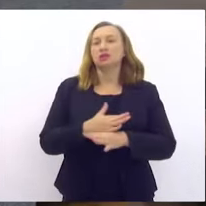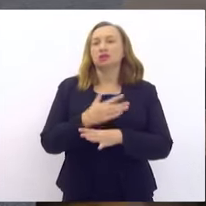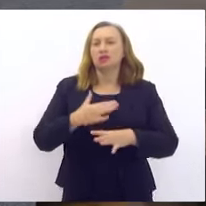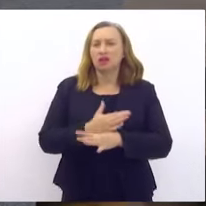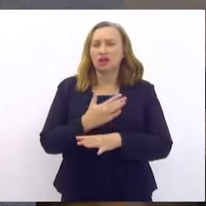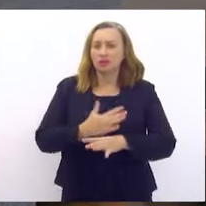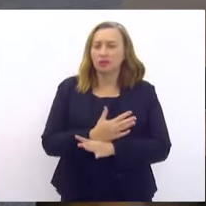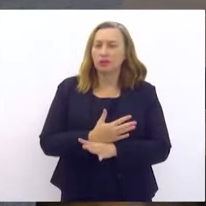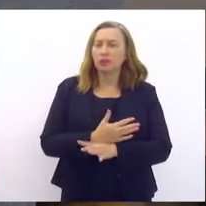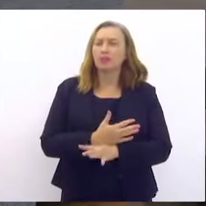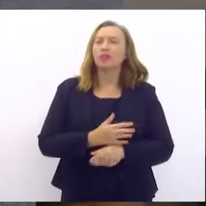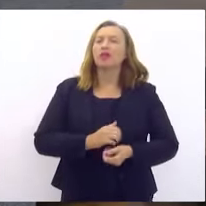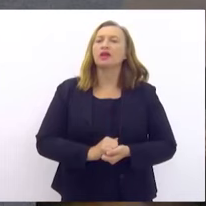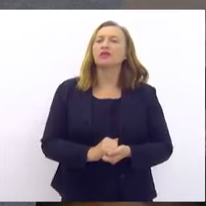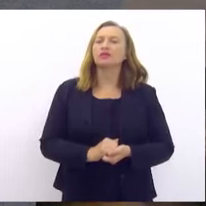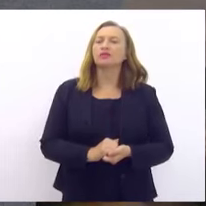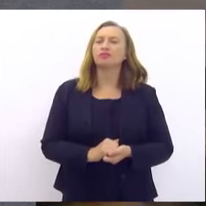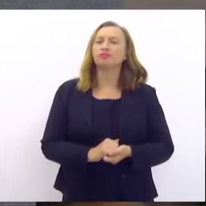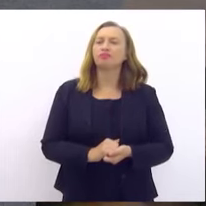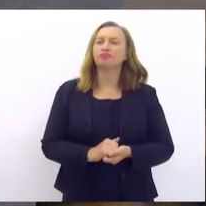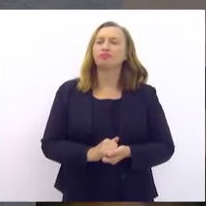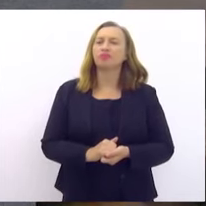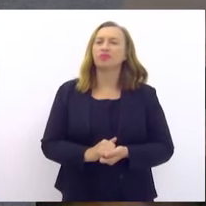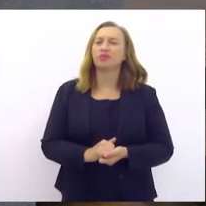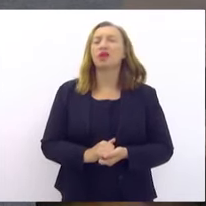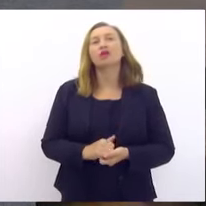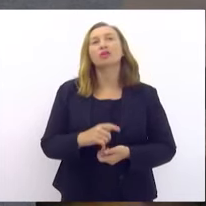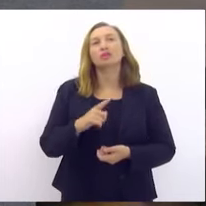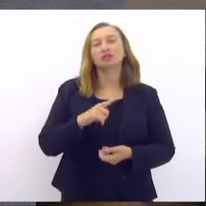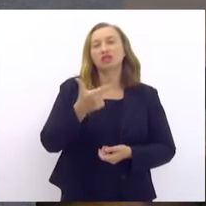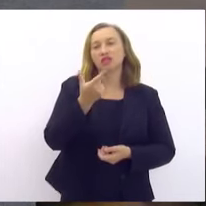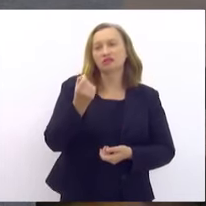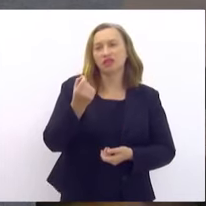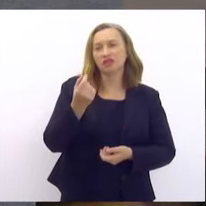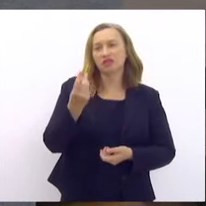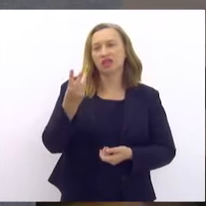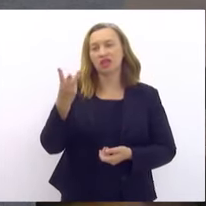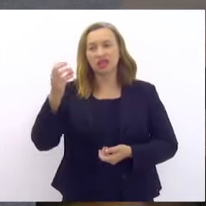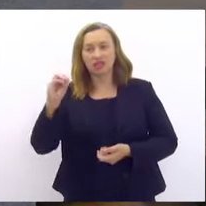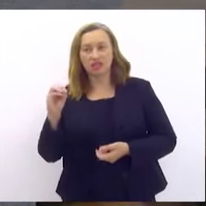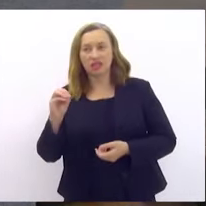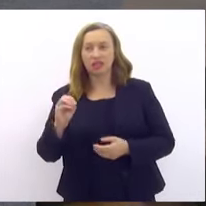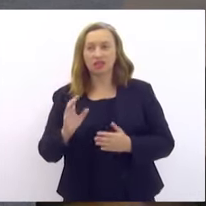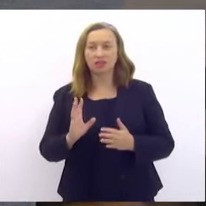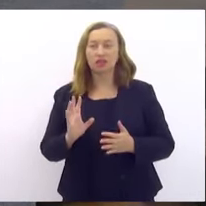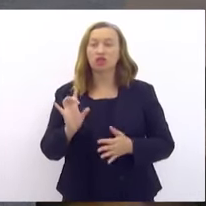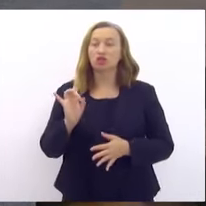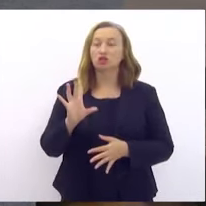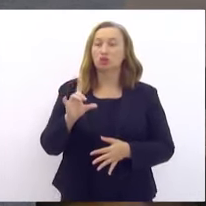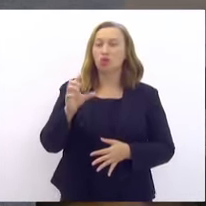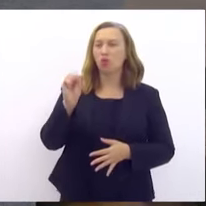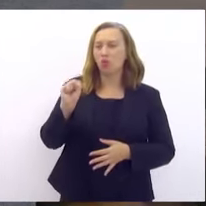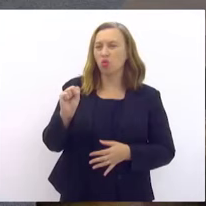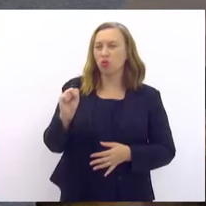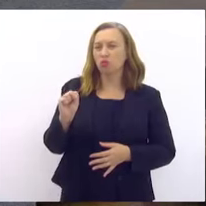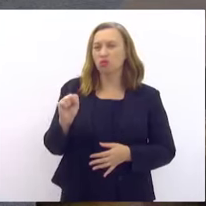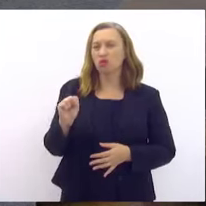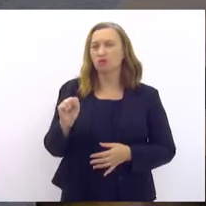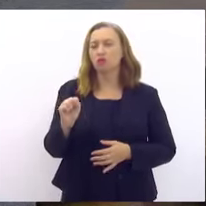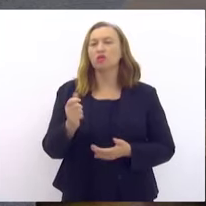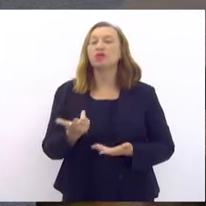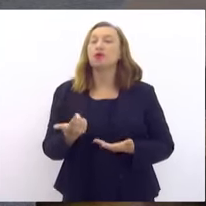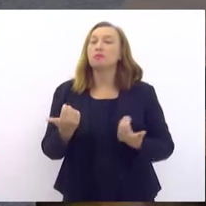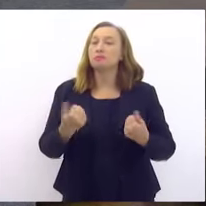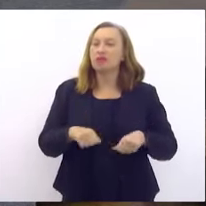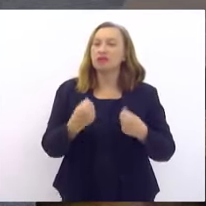denunciamos recentemente que era para passar de 20 para 30 e passou de 20 para o tá completamente esvaziada a